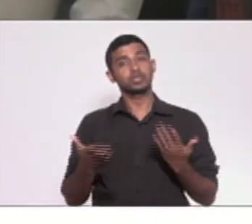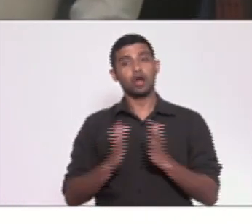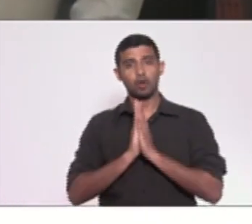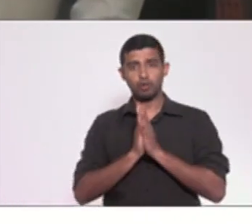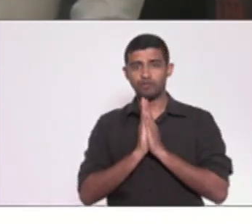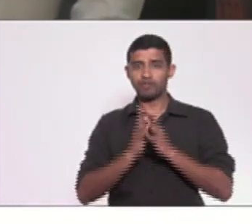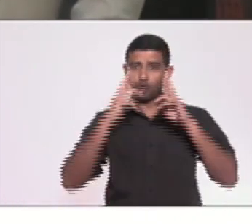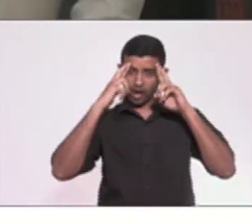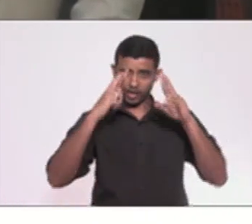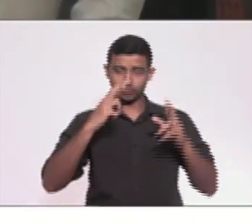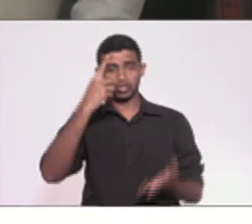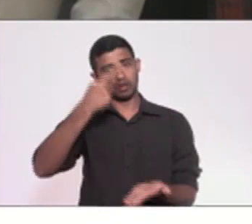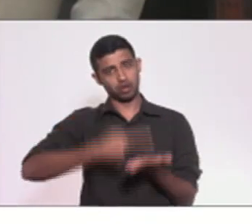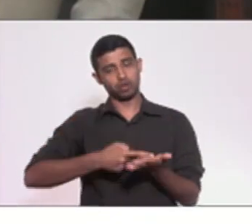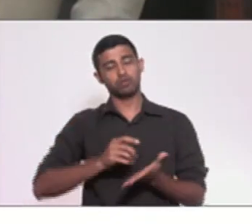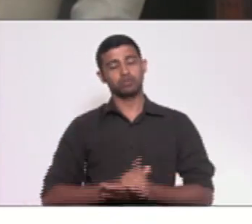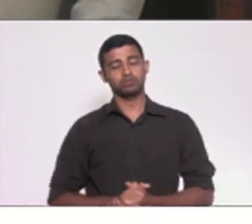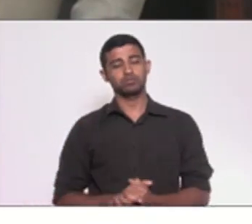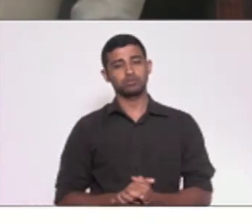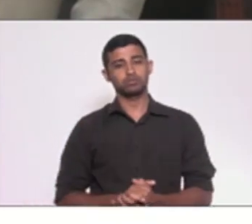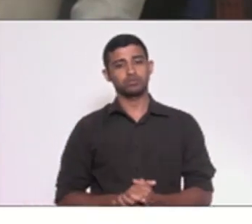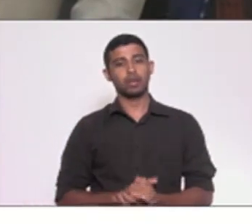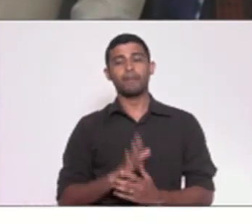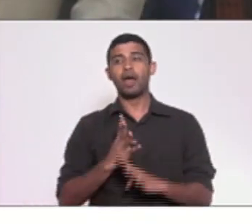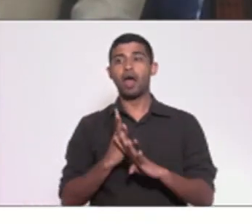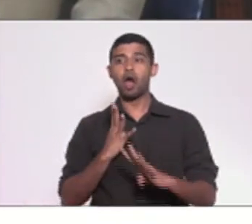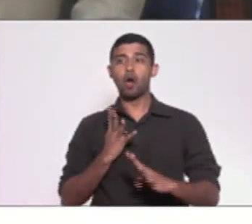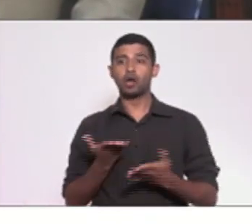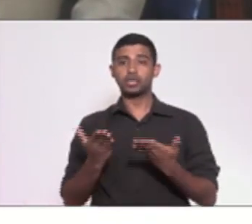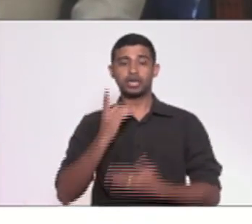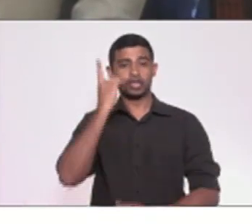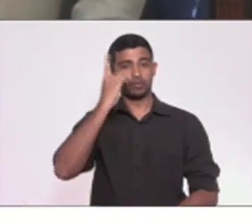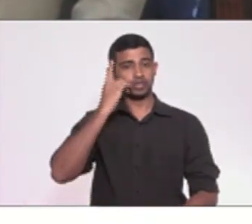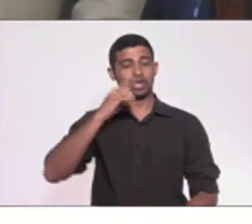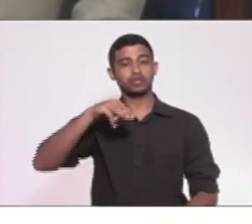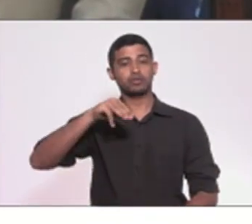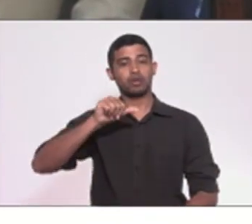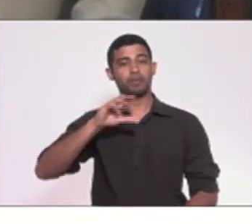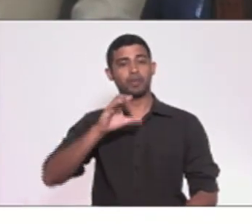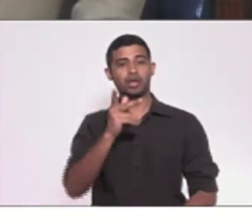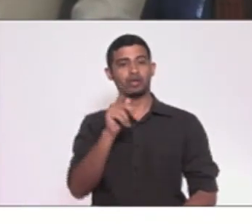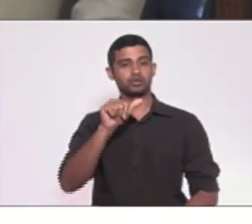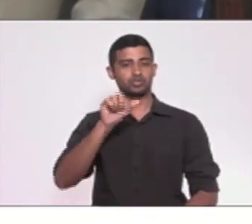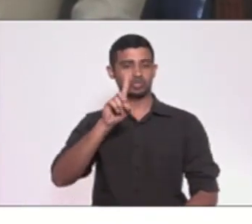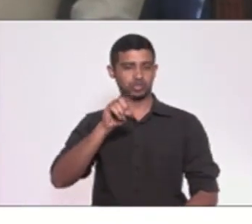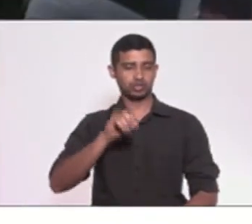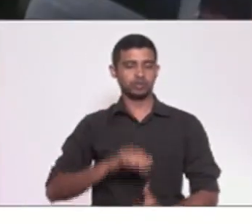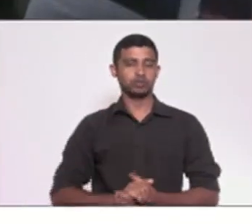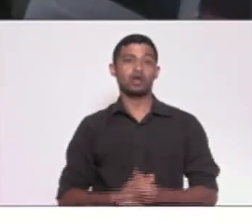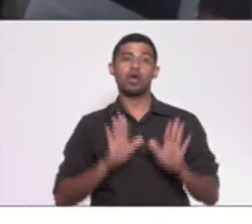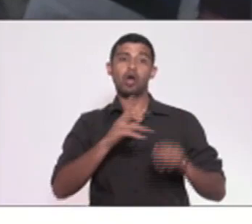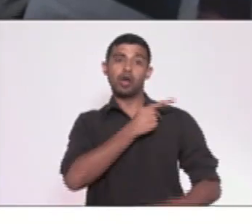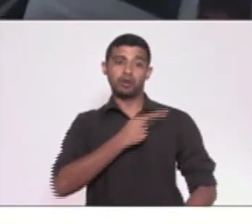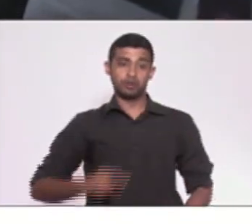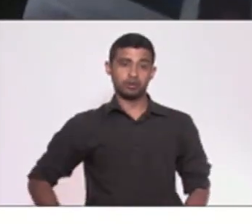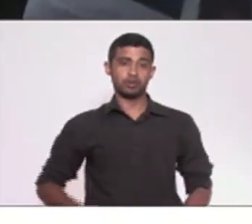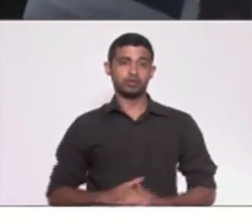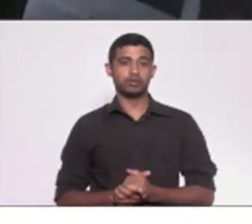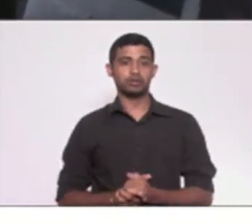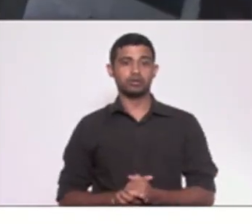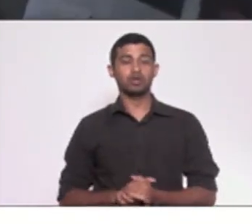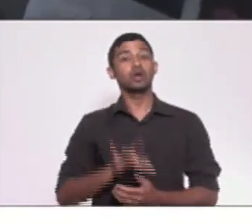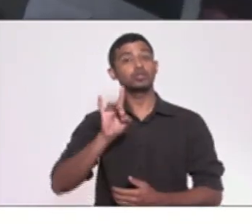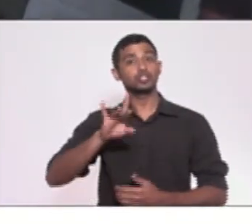respeitar o acordo. Antes, porém, pela ordem, deputado Chico Machado. Senhor presidente, para título